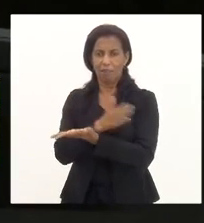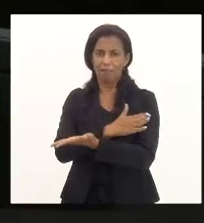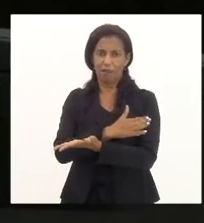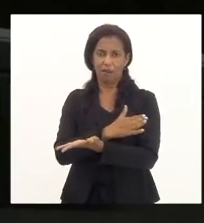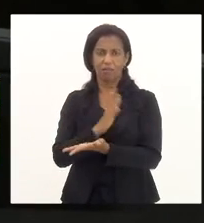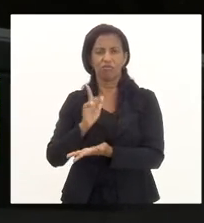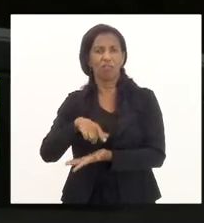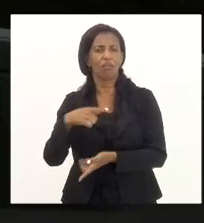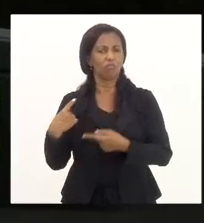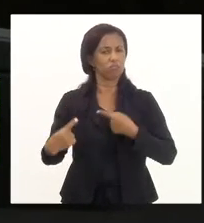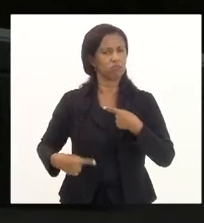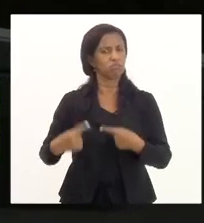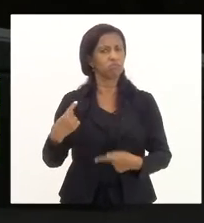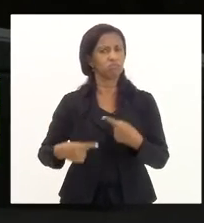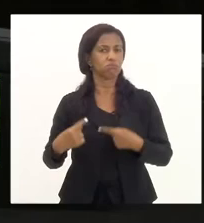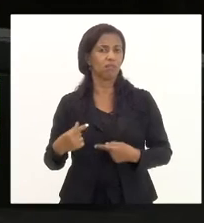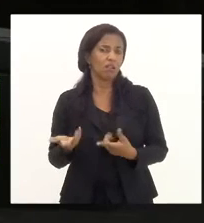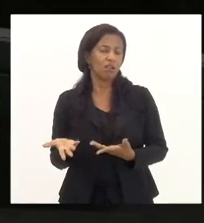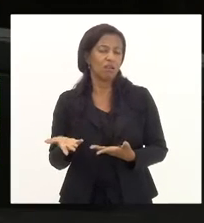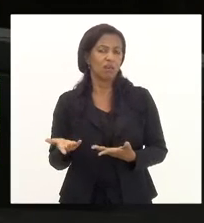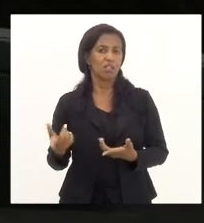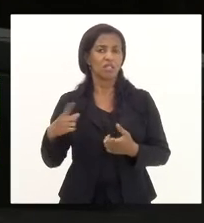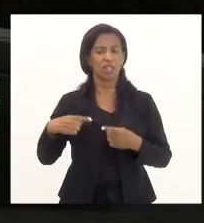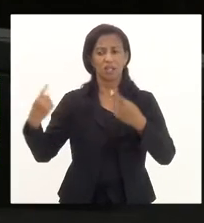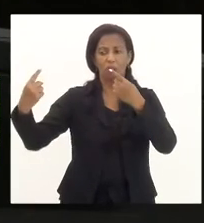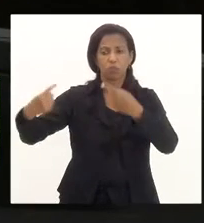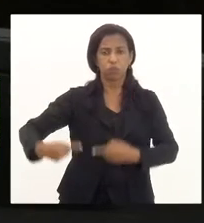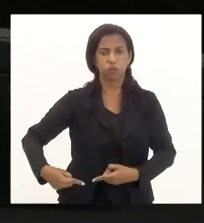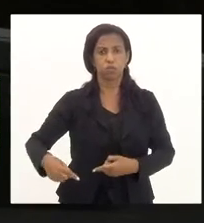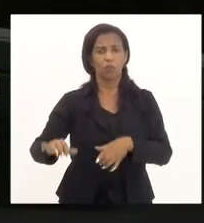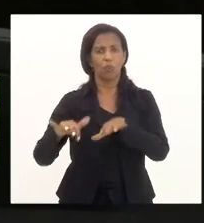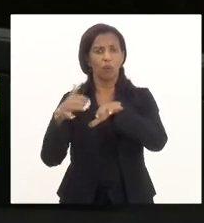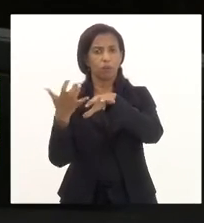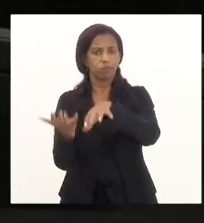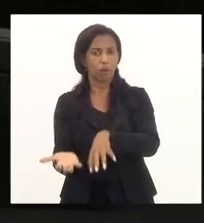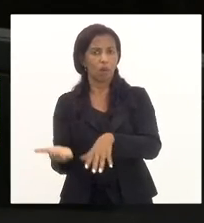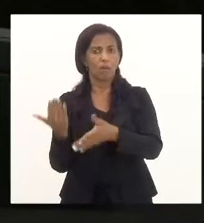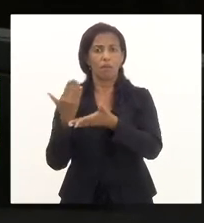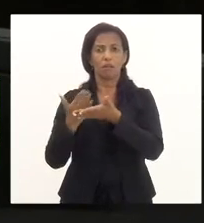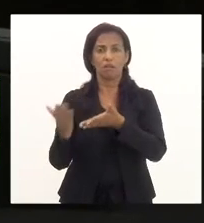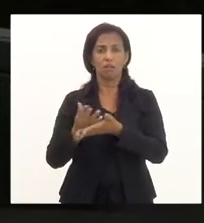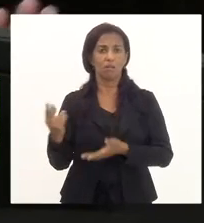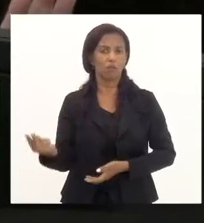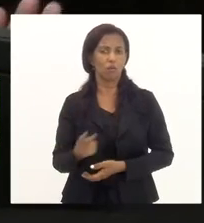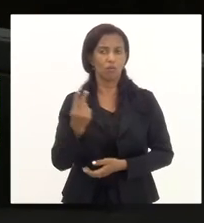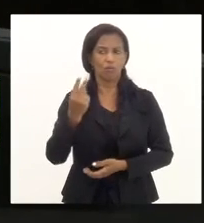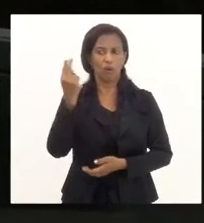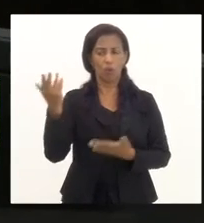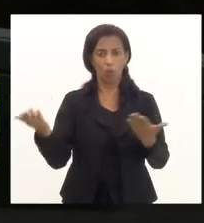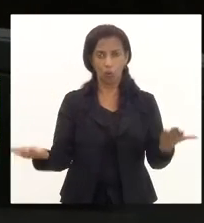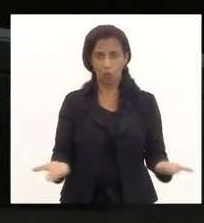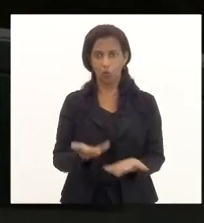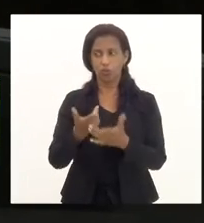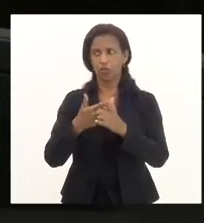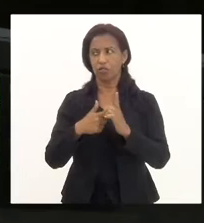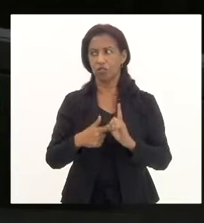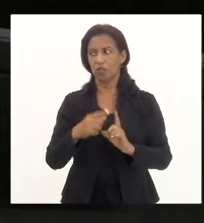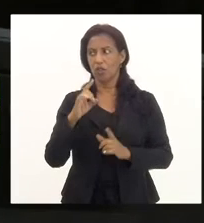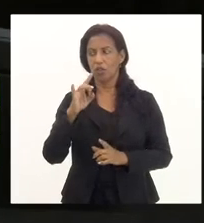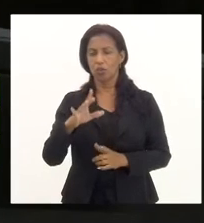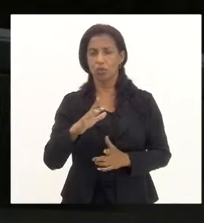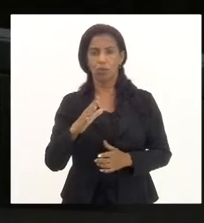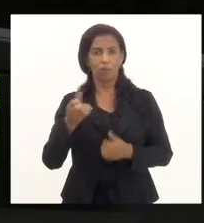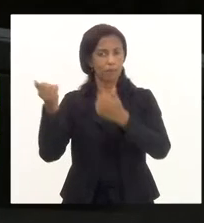discussão que se trava com Congresso Nacional Mas isso não tem nada a ver com o valor que tem hoje da dívida então só